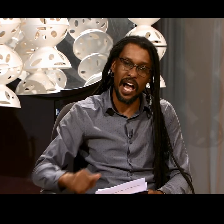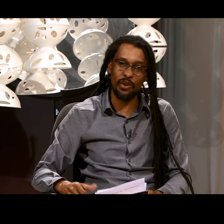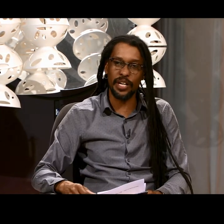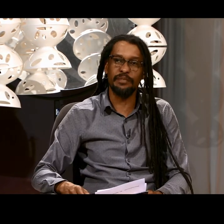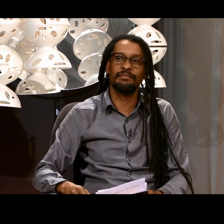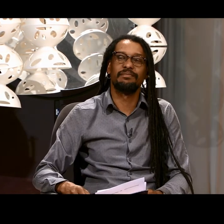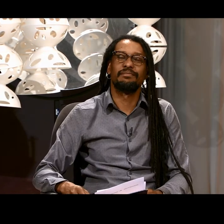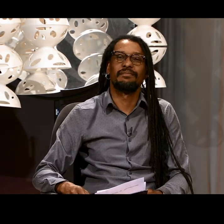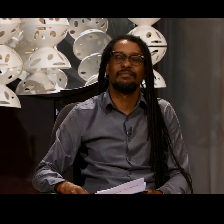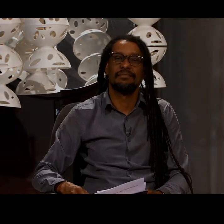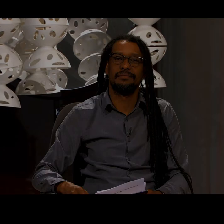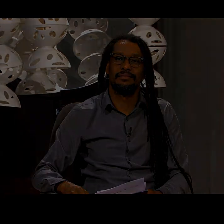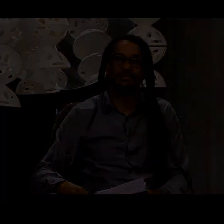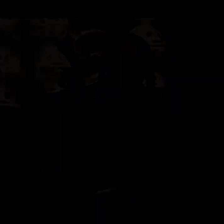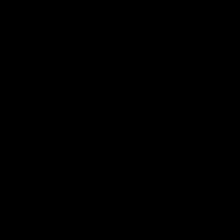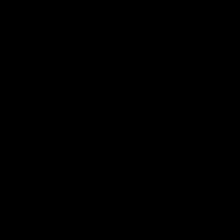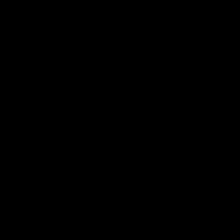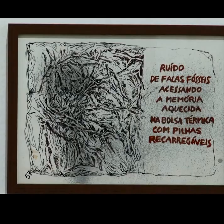confere agora.